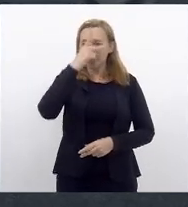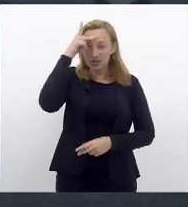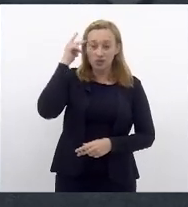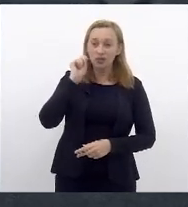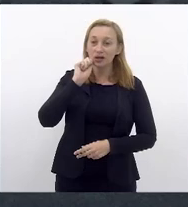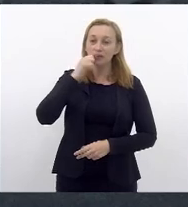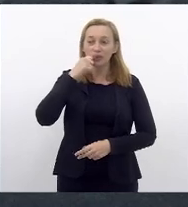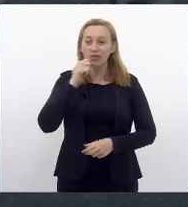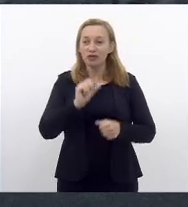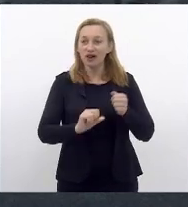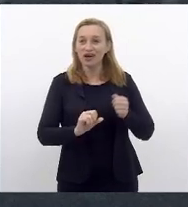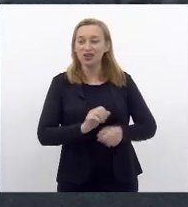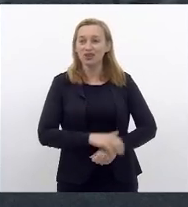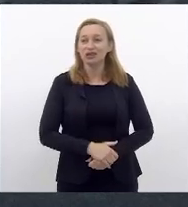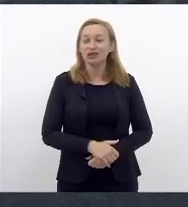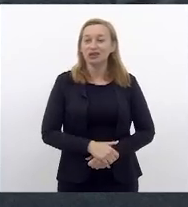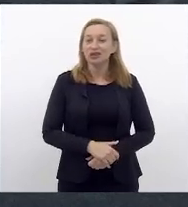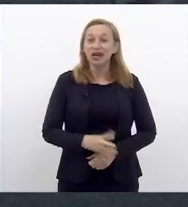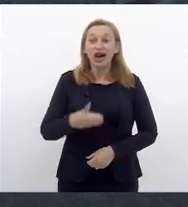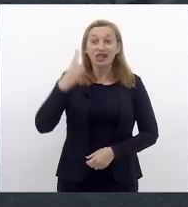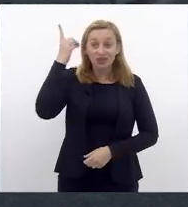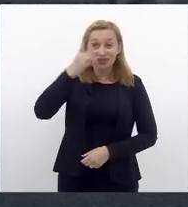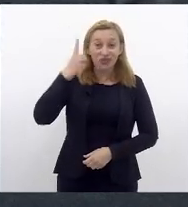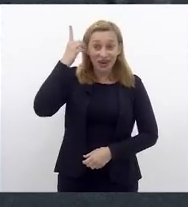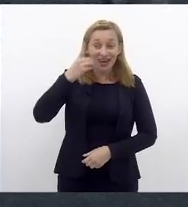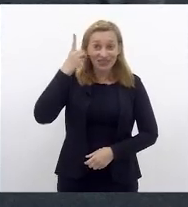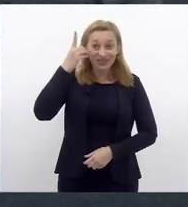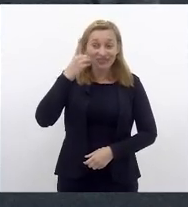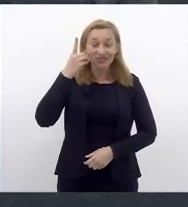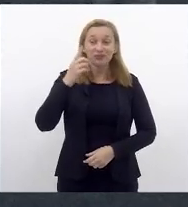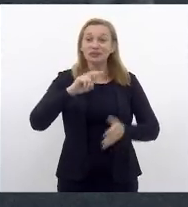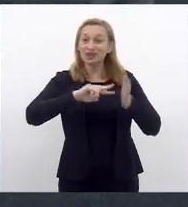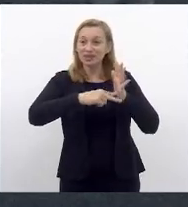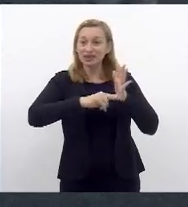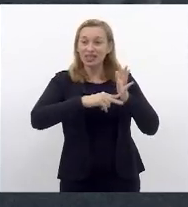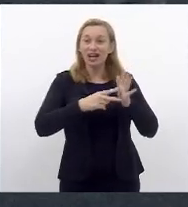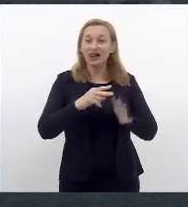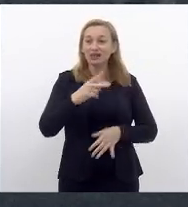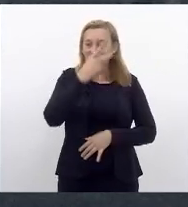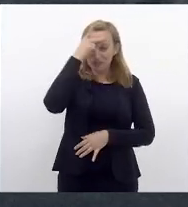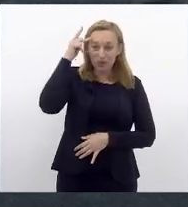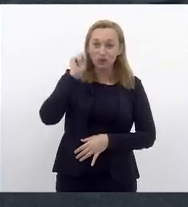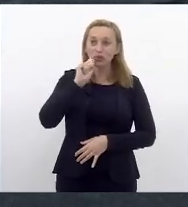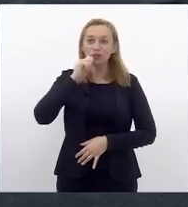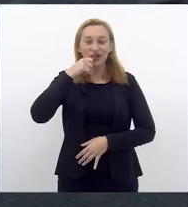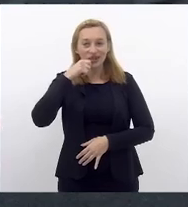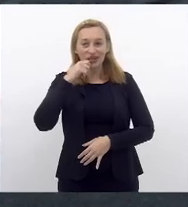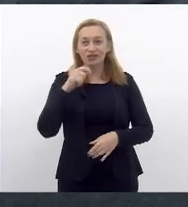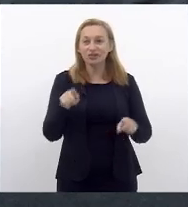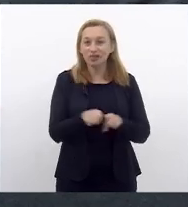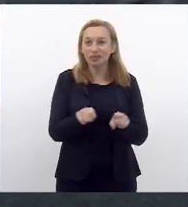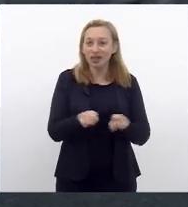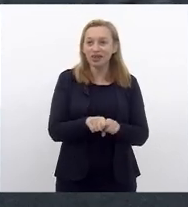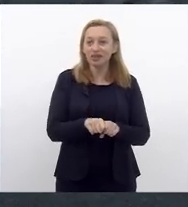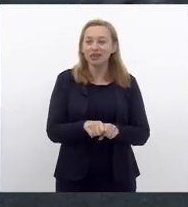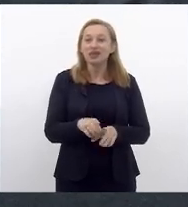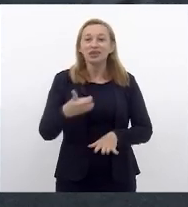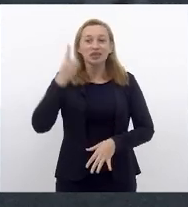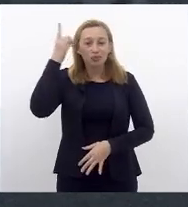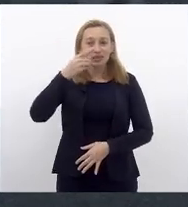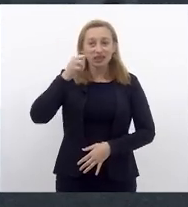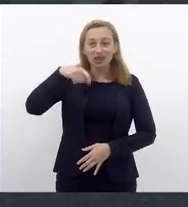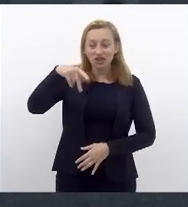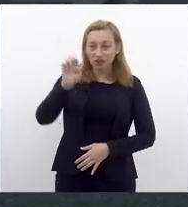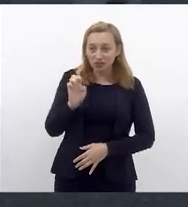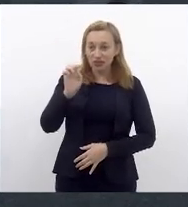na carreira advogado do Sindicato dos Padeiros e meu carinho a todos os padeiros, amigos padeiros. Então, meu desagravo ao deputado Alexandre Freitas,